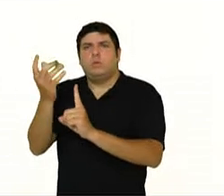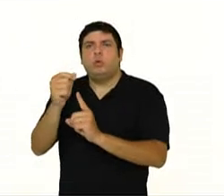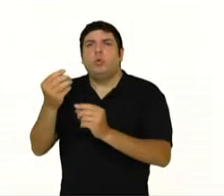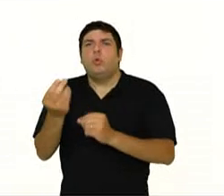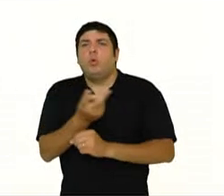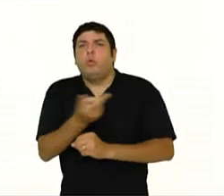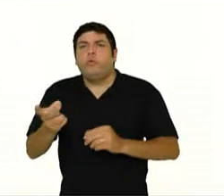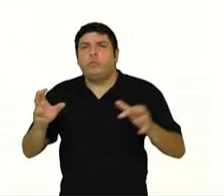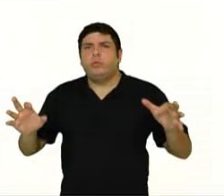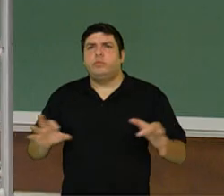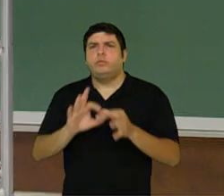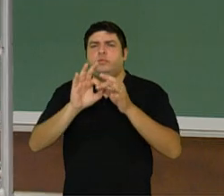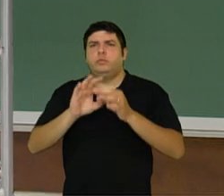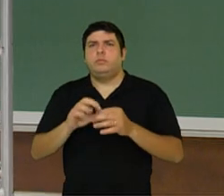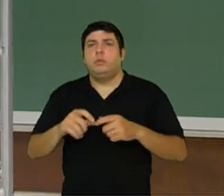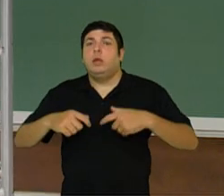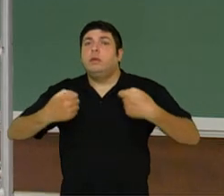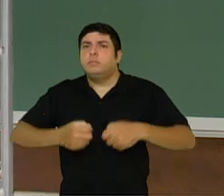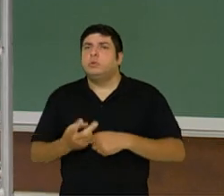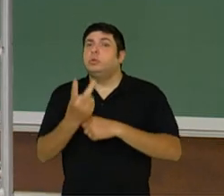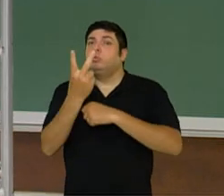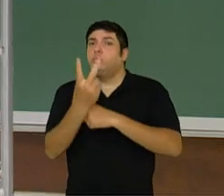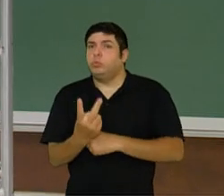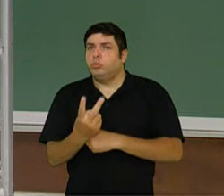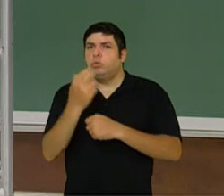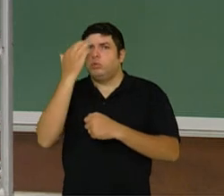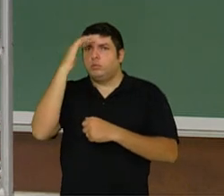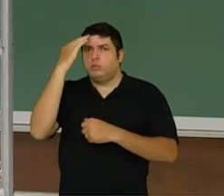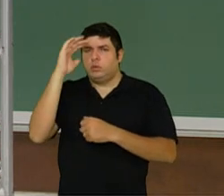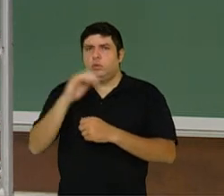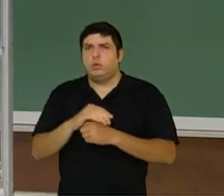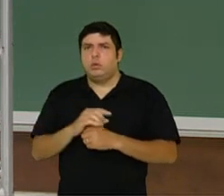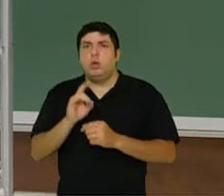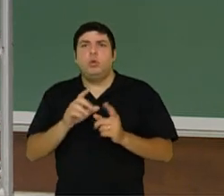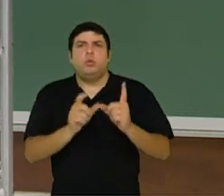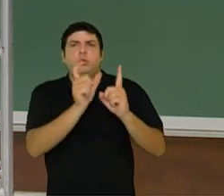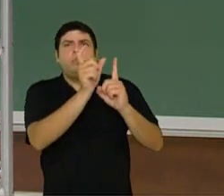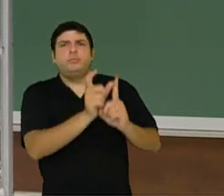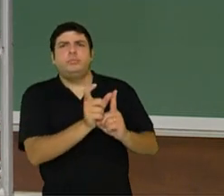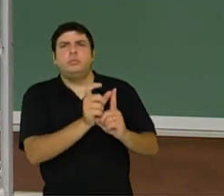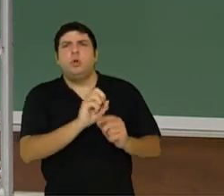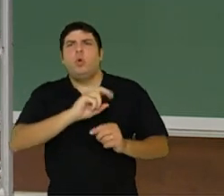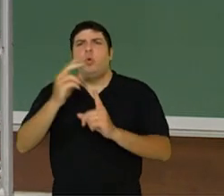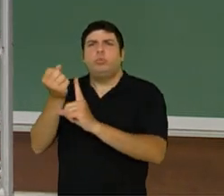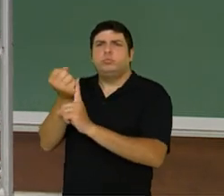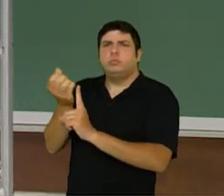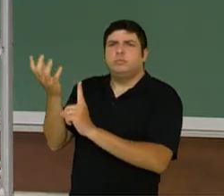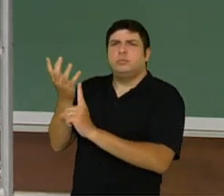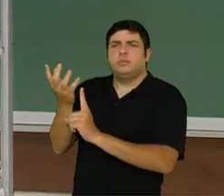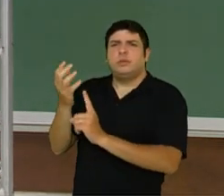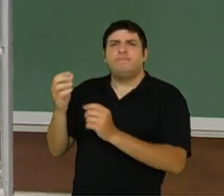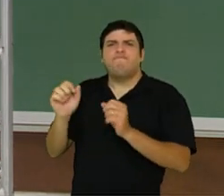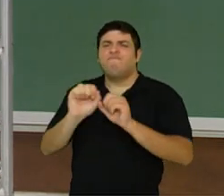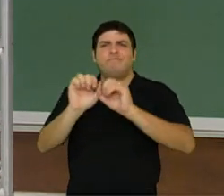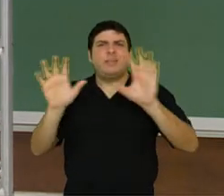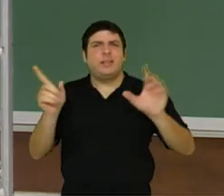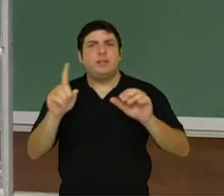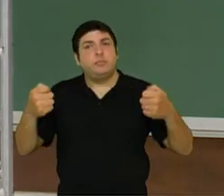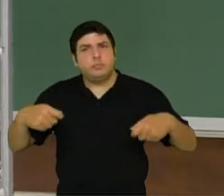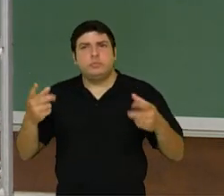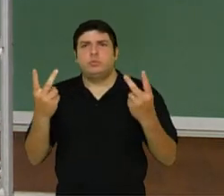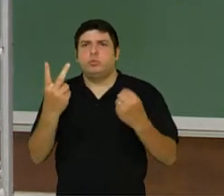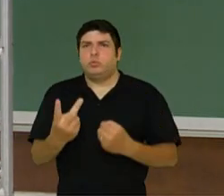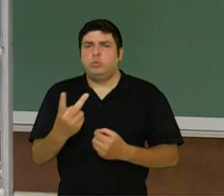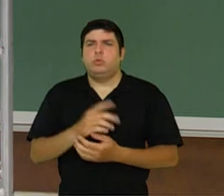na produção dos sentidos. Você precisa dos dois para entender. Só um e só outro talvez não ficasse claro, tá? As